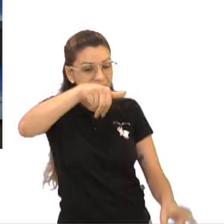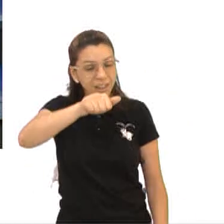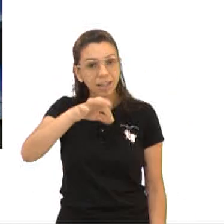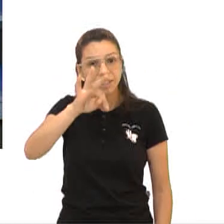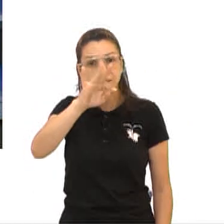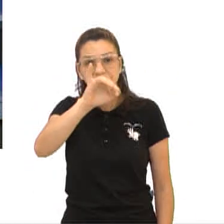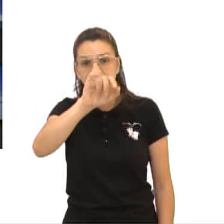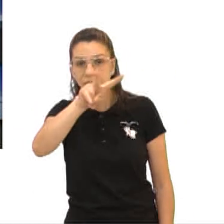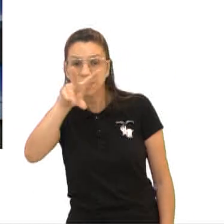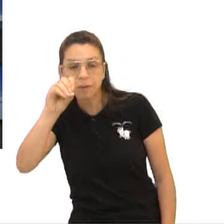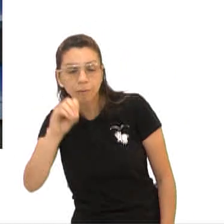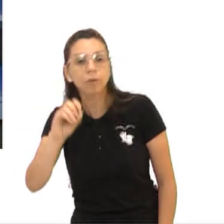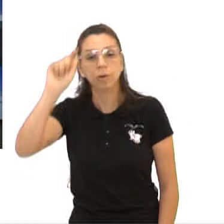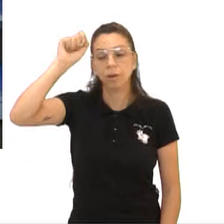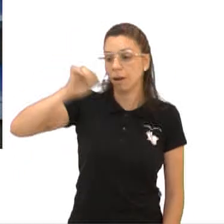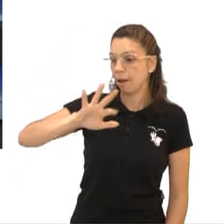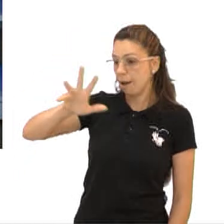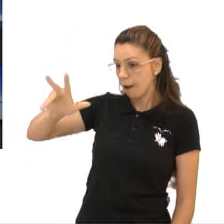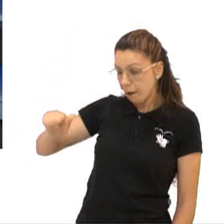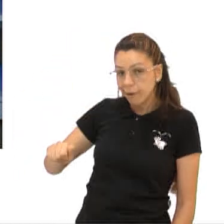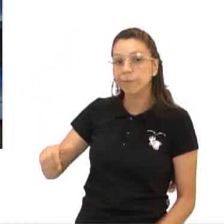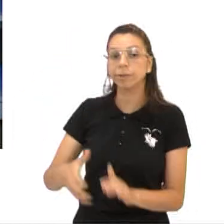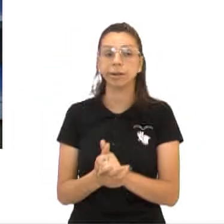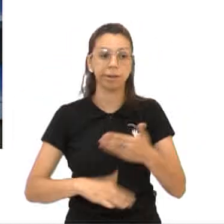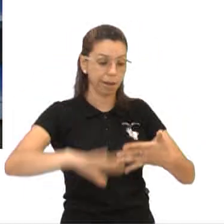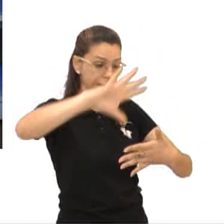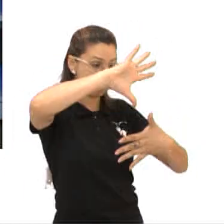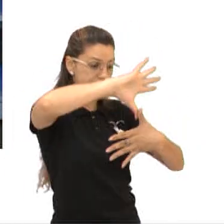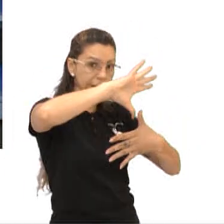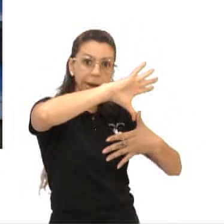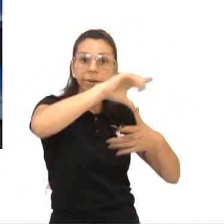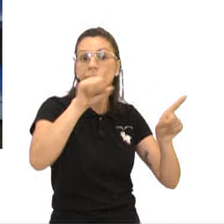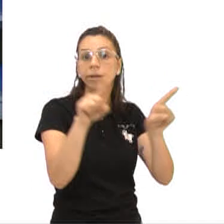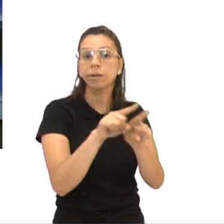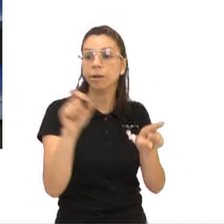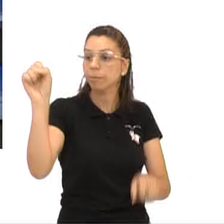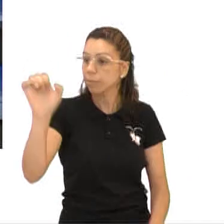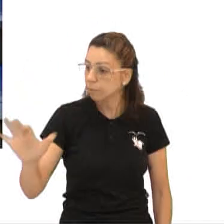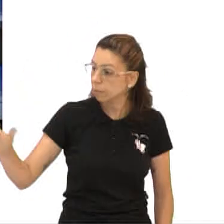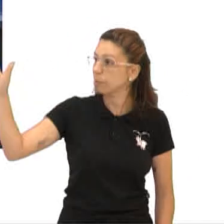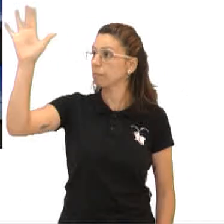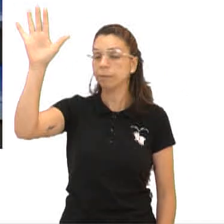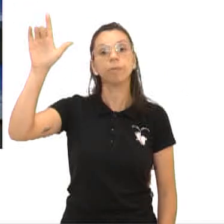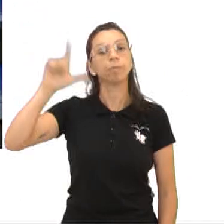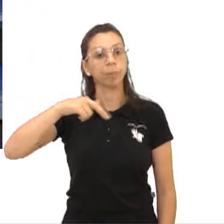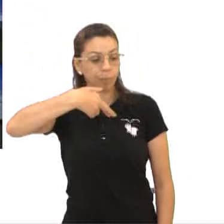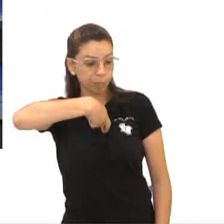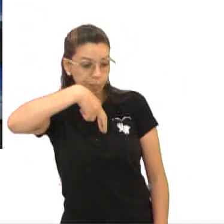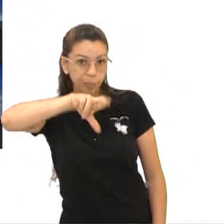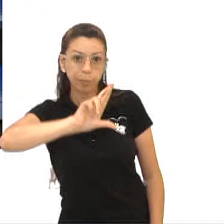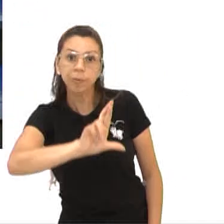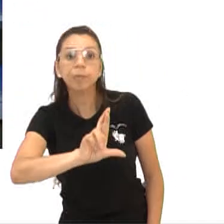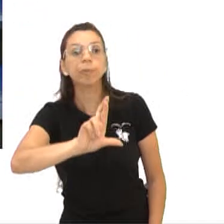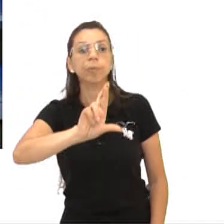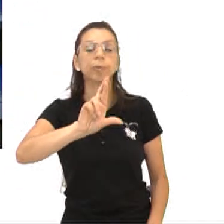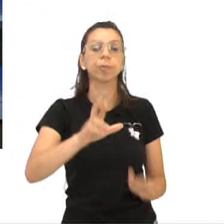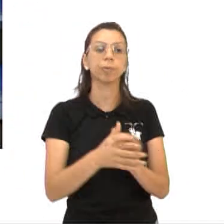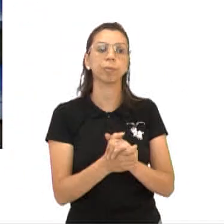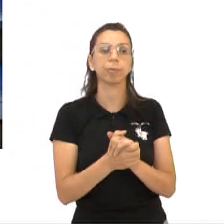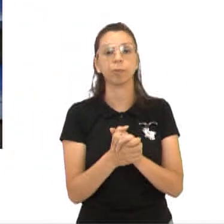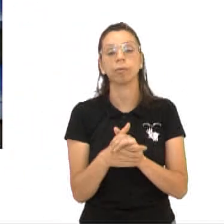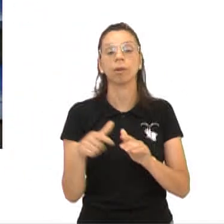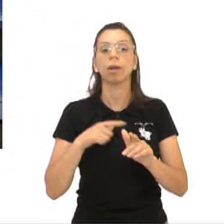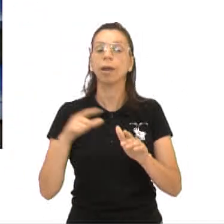África, da América ou mesmo da Europa, a religiosidade gira em torno não do religar com